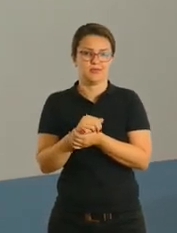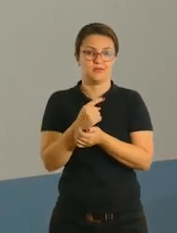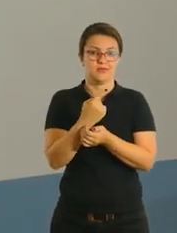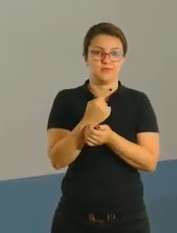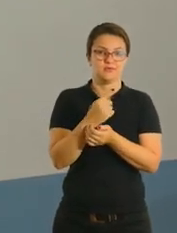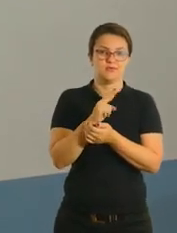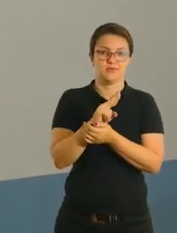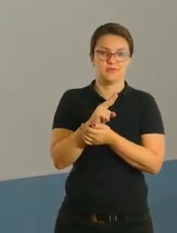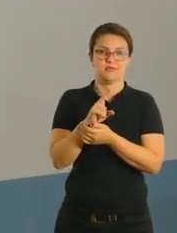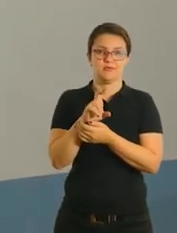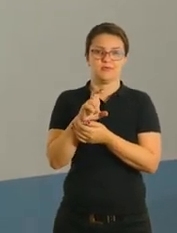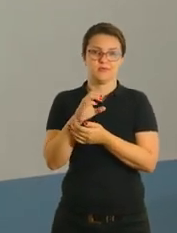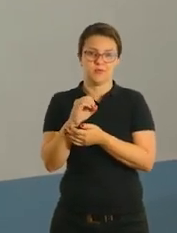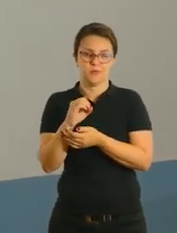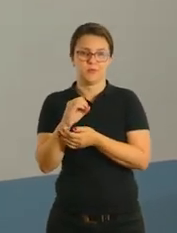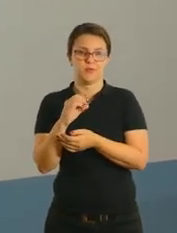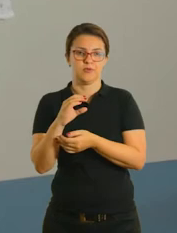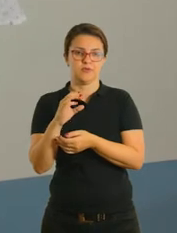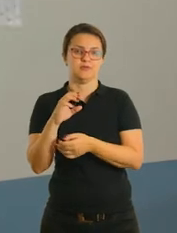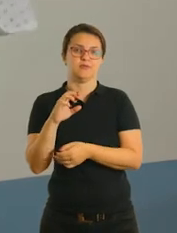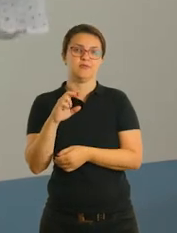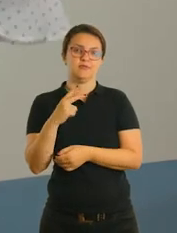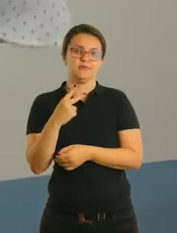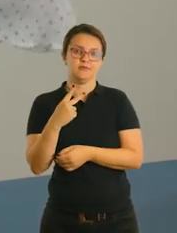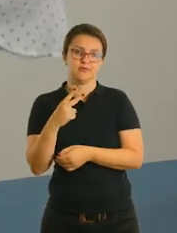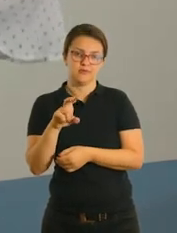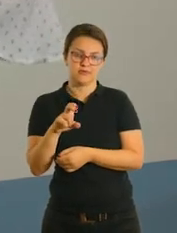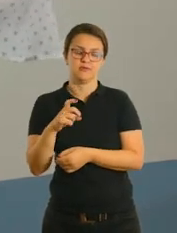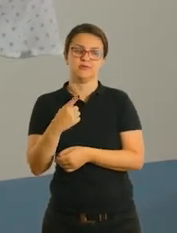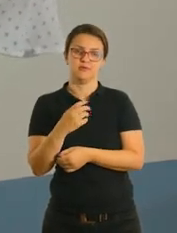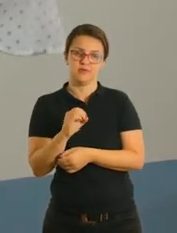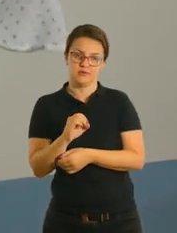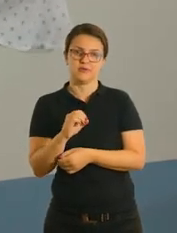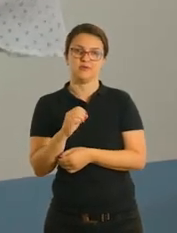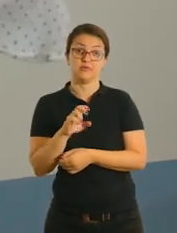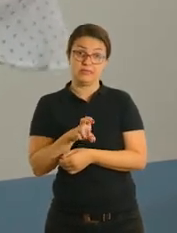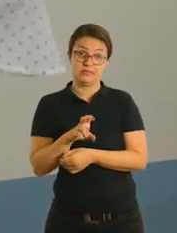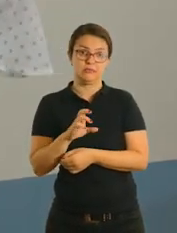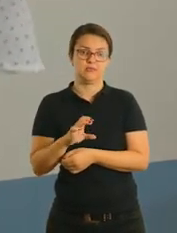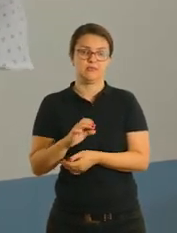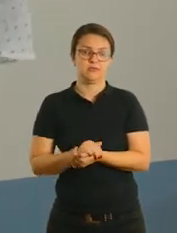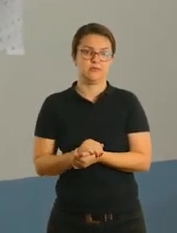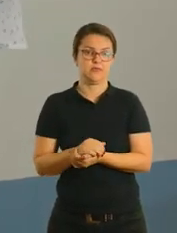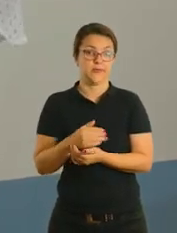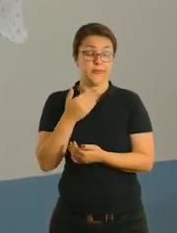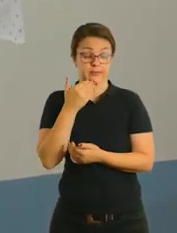de 50, 25, 10 e 5. E vocês trabalhem aí com o concreto.